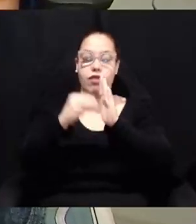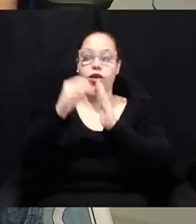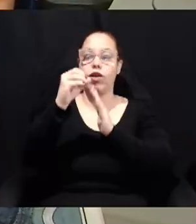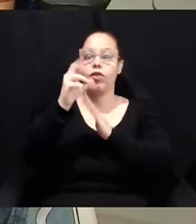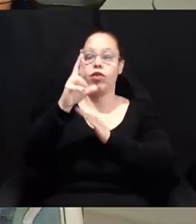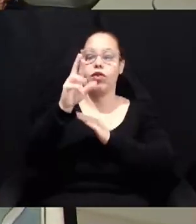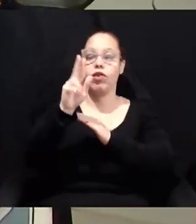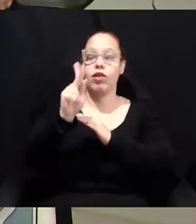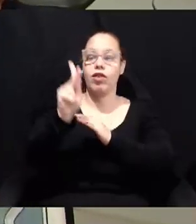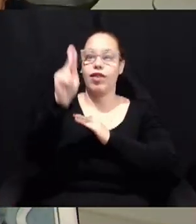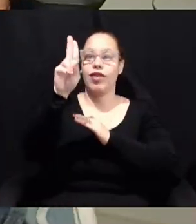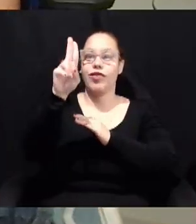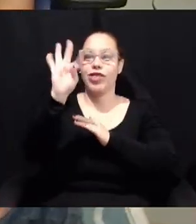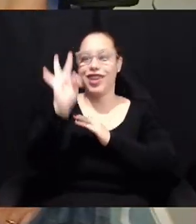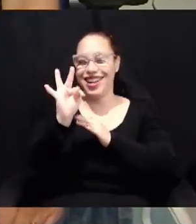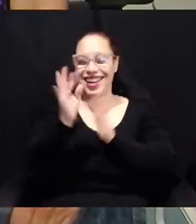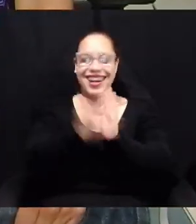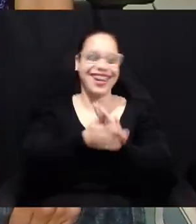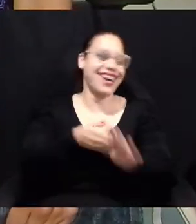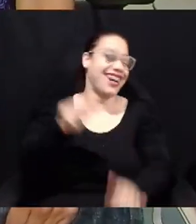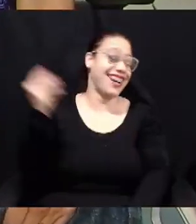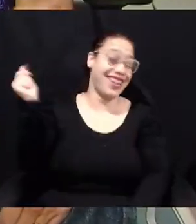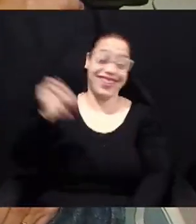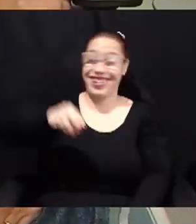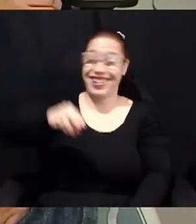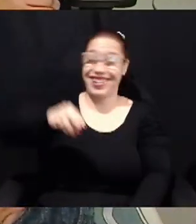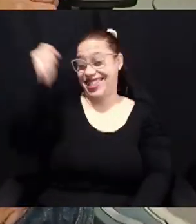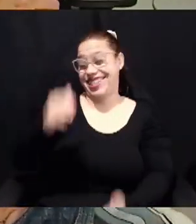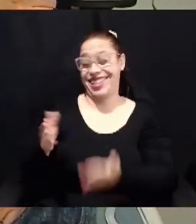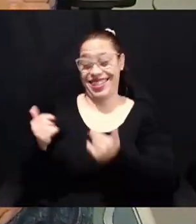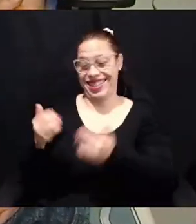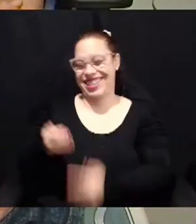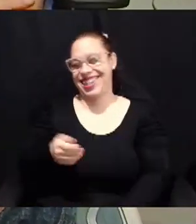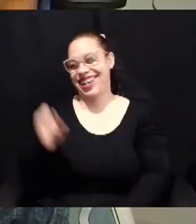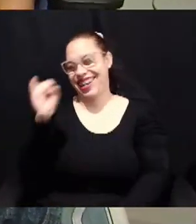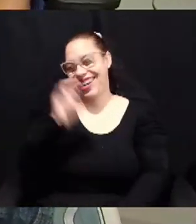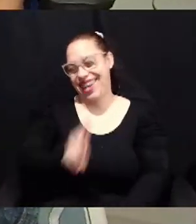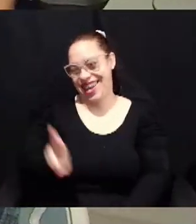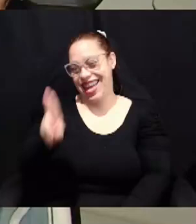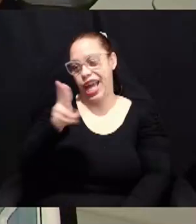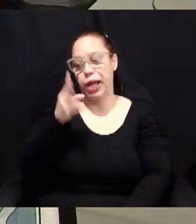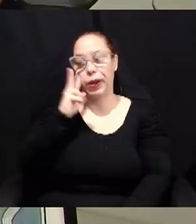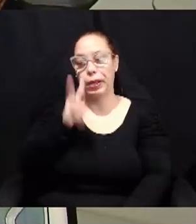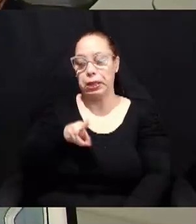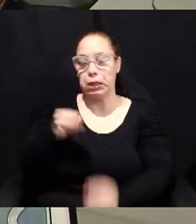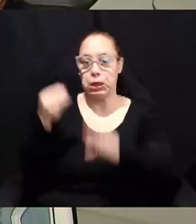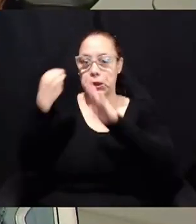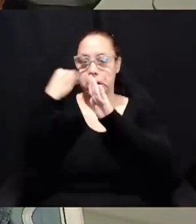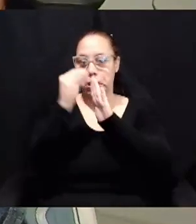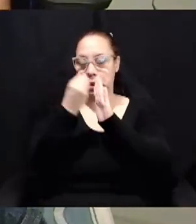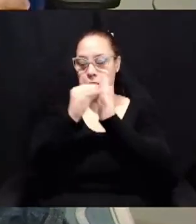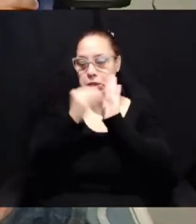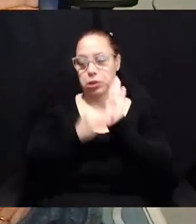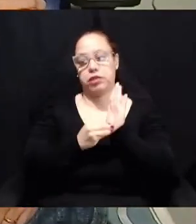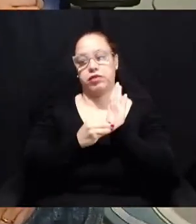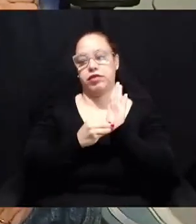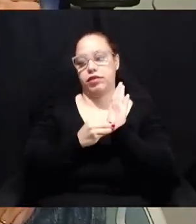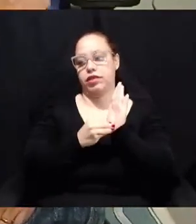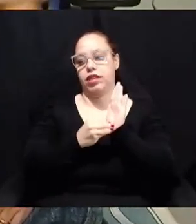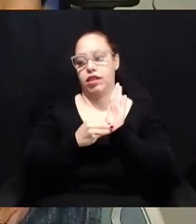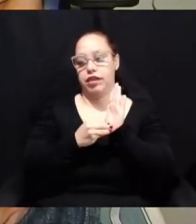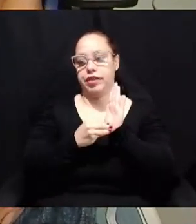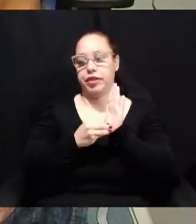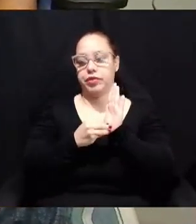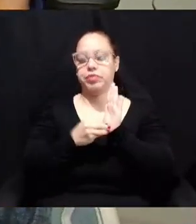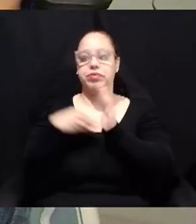os astecas usavam. Boa. E aí tinha um amigo meu que ele viu, o Felipe, eu sempre falo dele porque ele foi muito importante na minha trajetória,